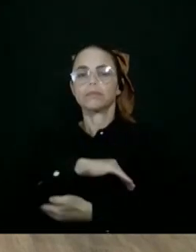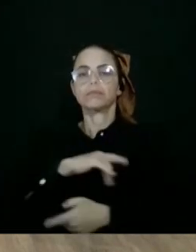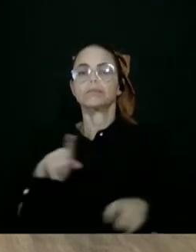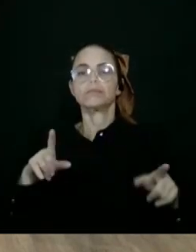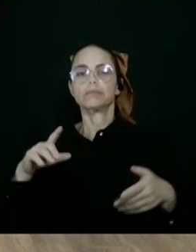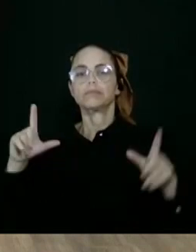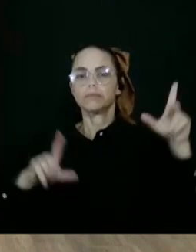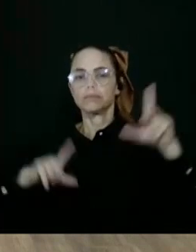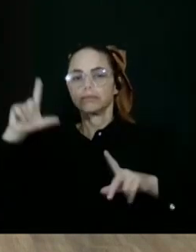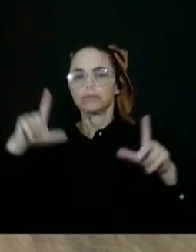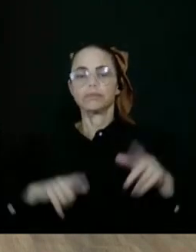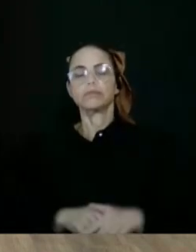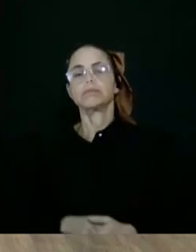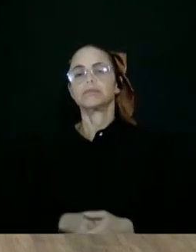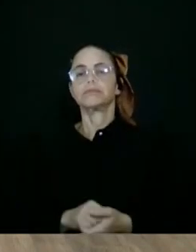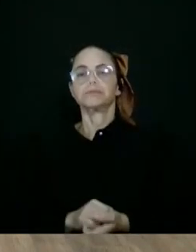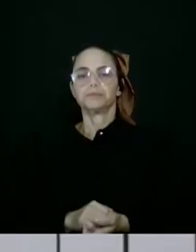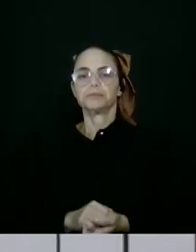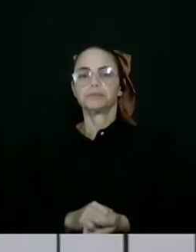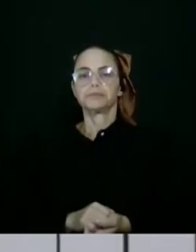nosso canal do YouTube.